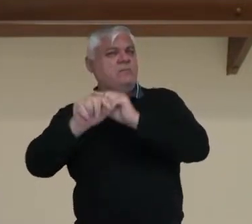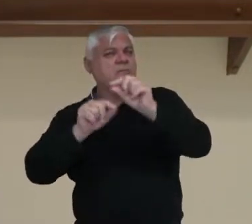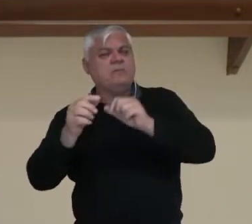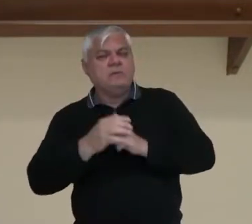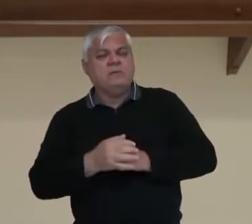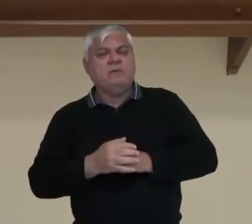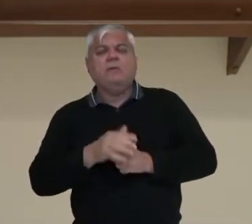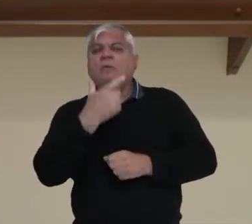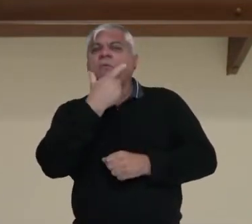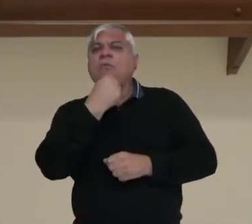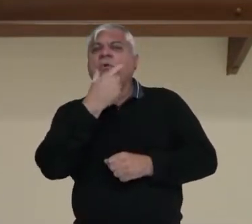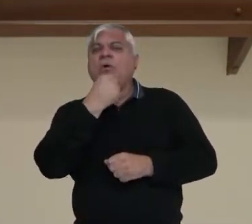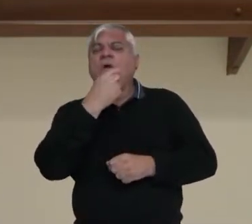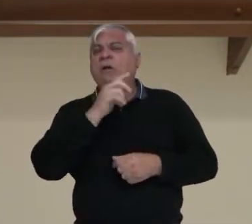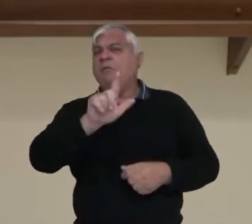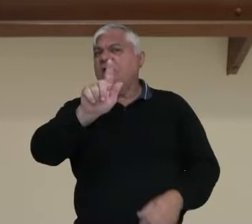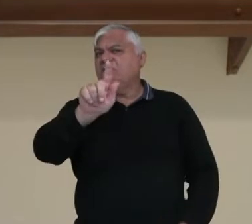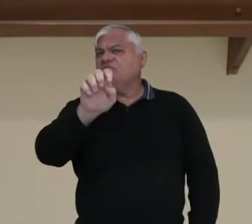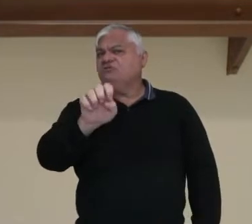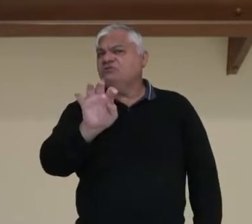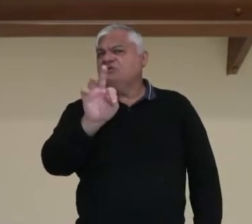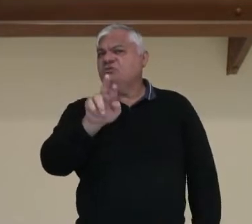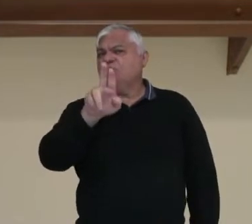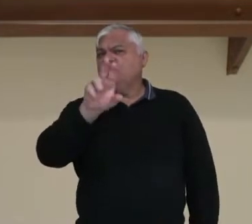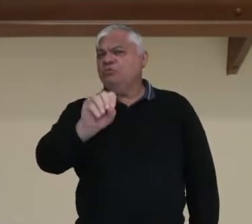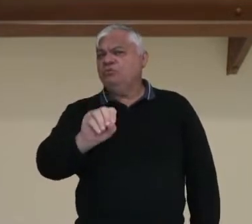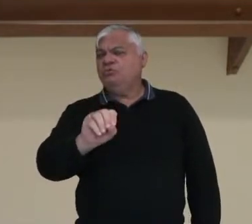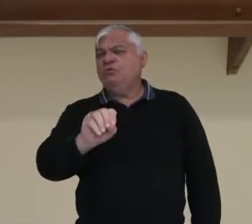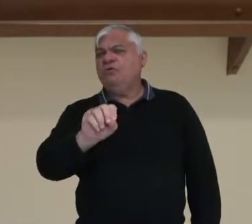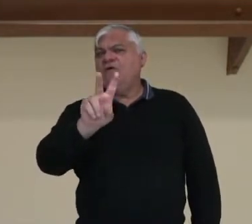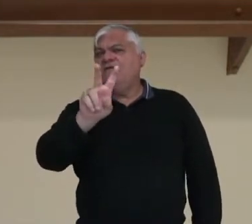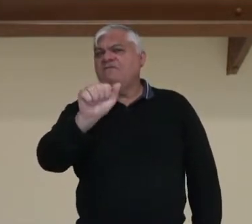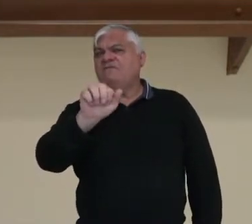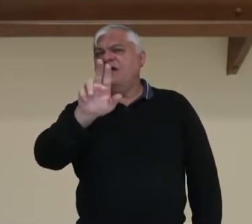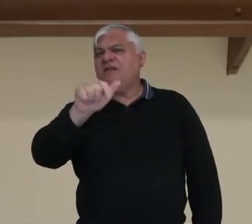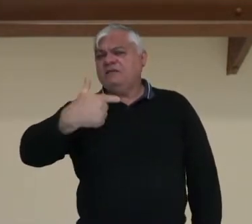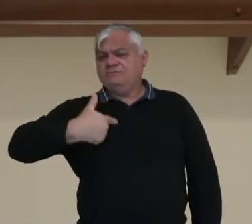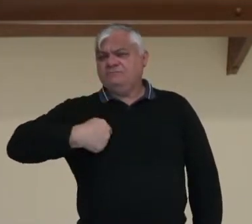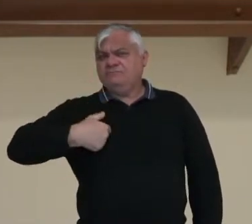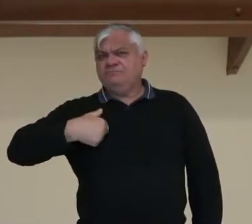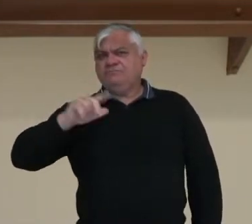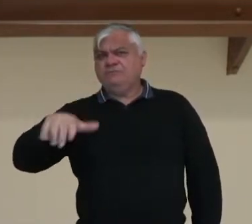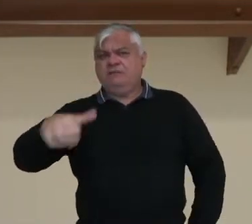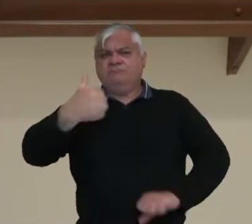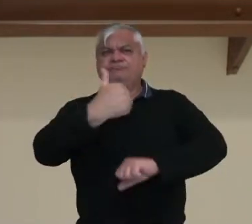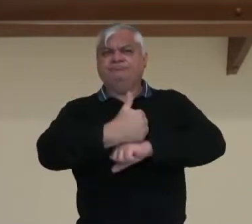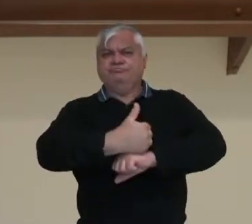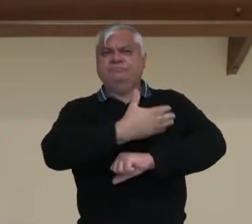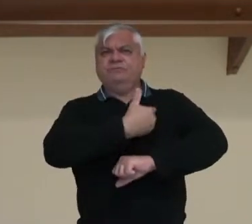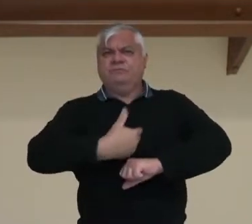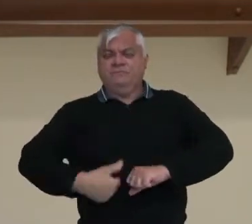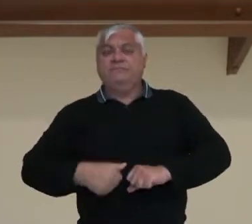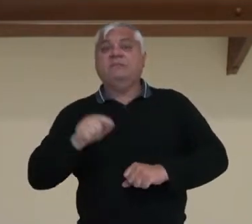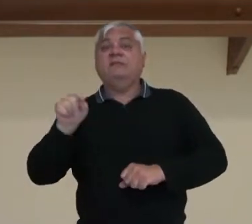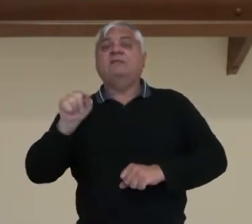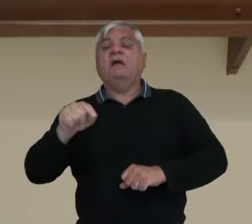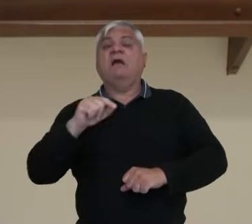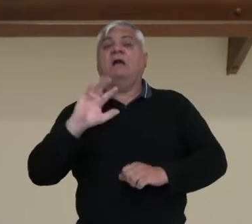que Getúlio Vargas, nesse primeiro momento, ele vai estar no poder. O Getúlio Vargas, através da chamada Revolução